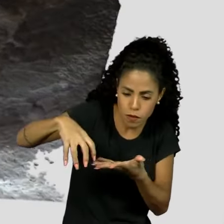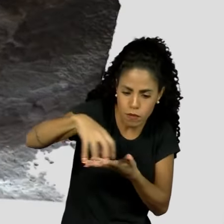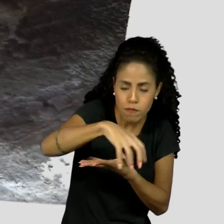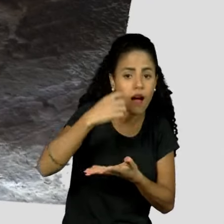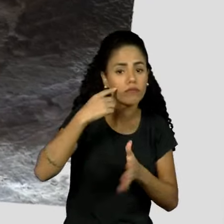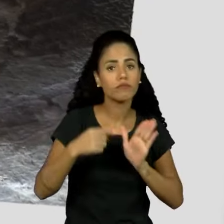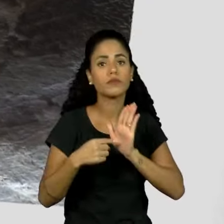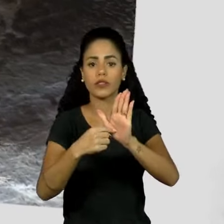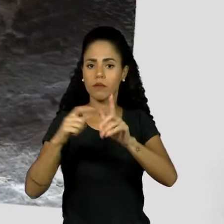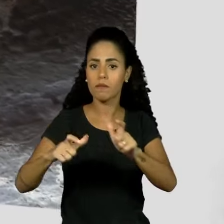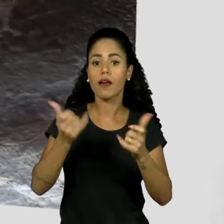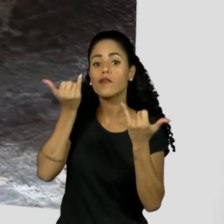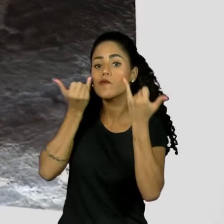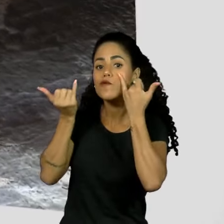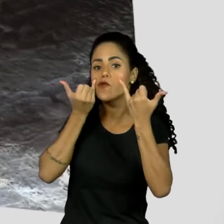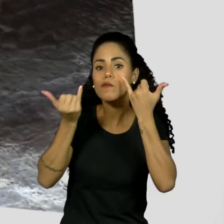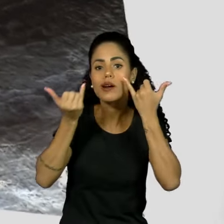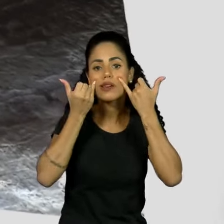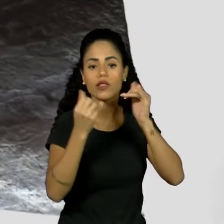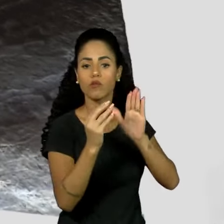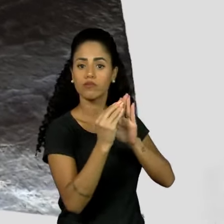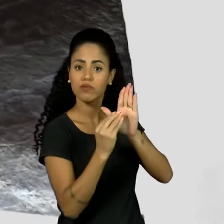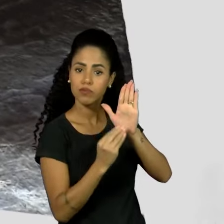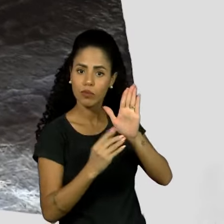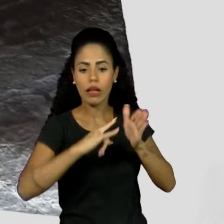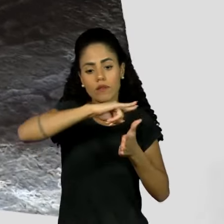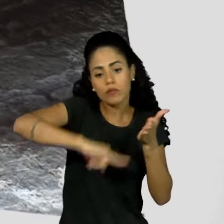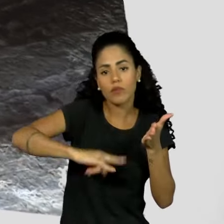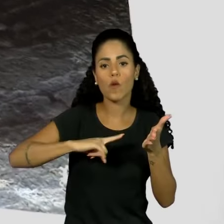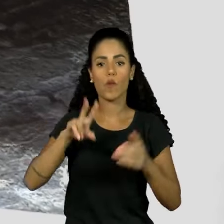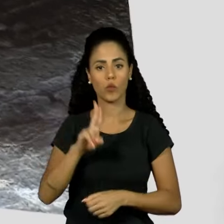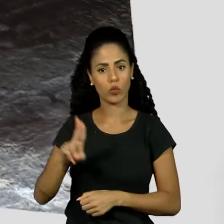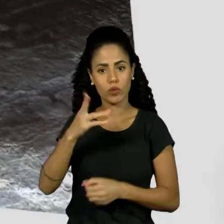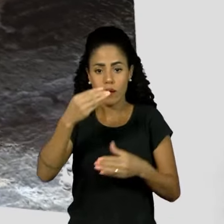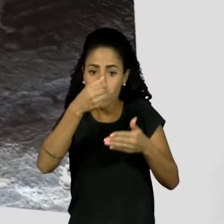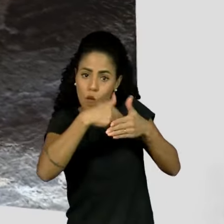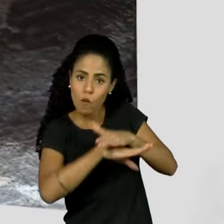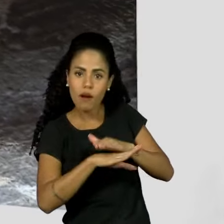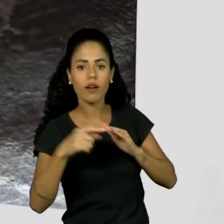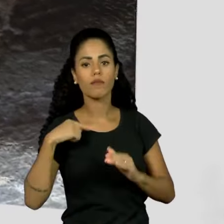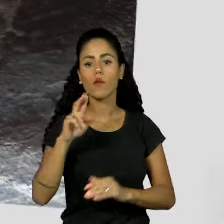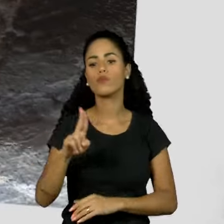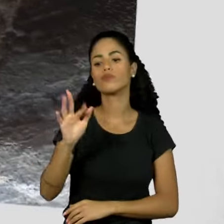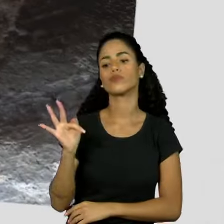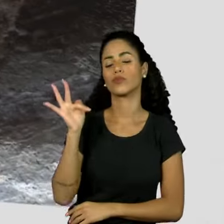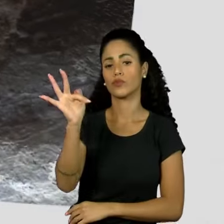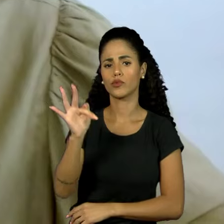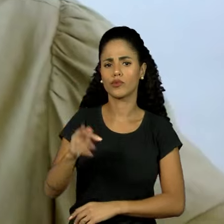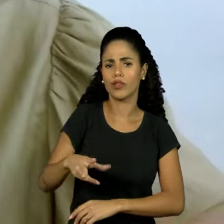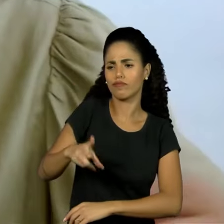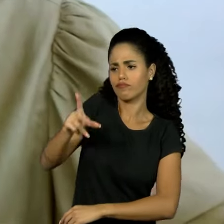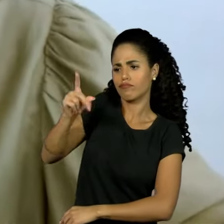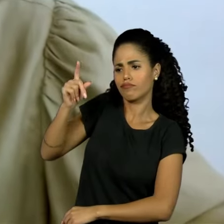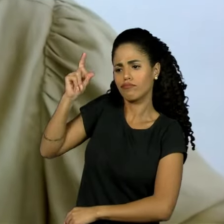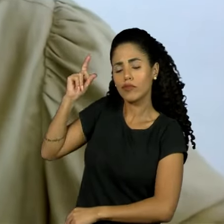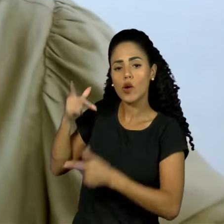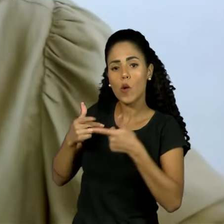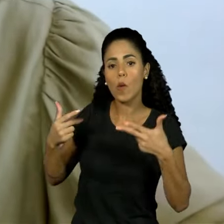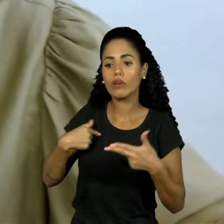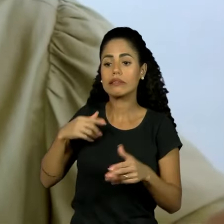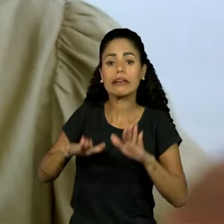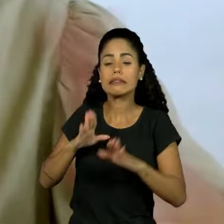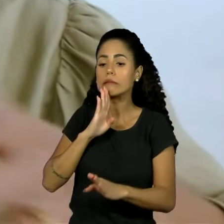das bases de dados e referências bibliográficas utilizadas. Eram coordenadas muito antigas e a gente não encontrou